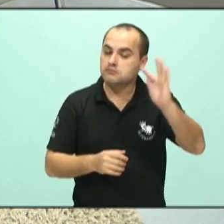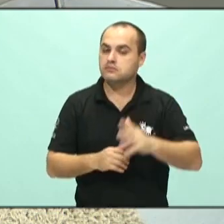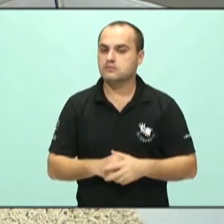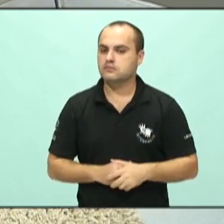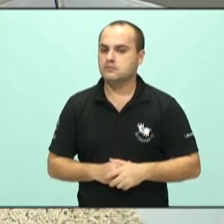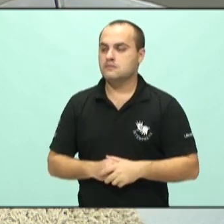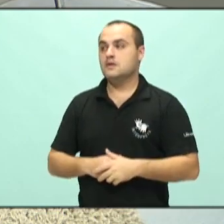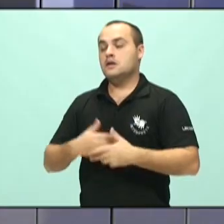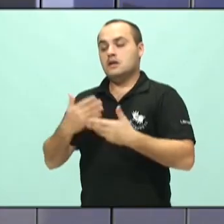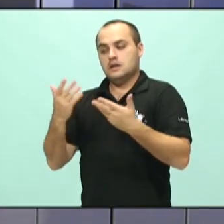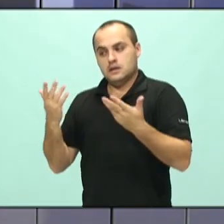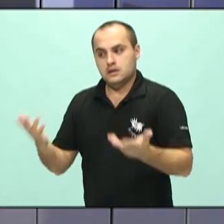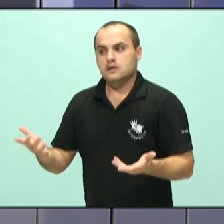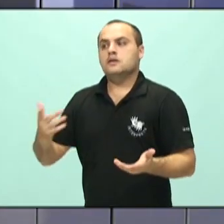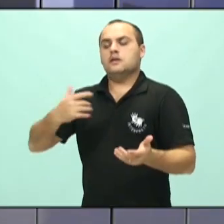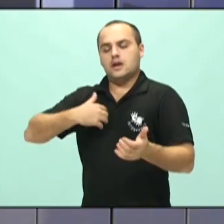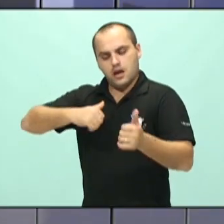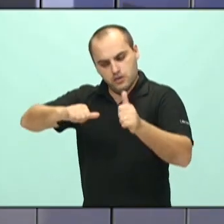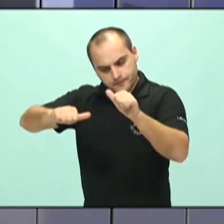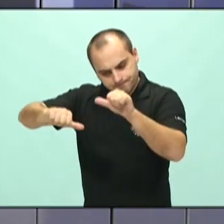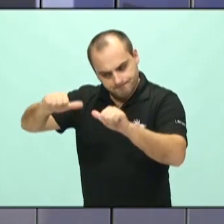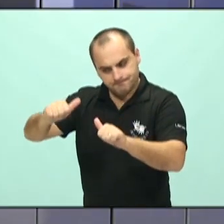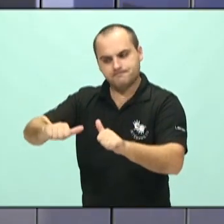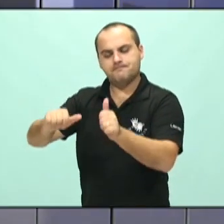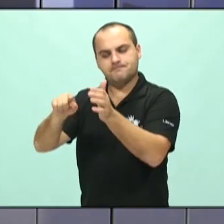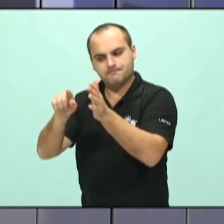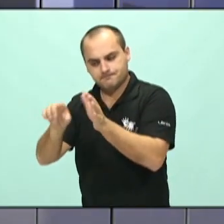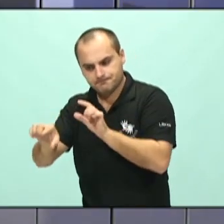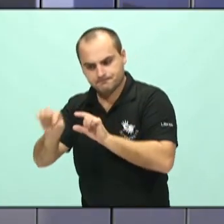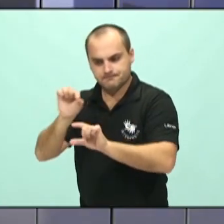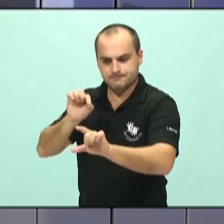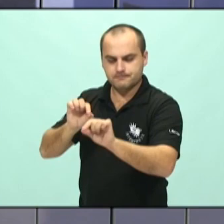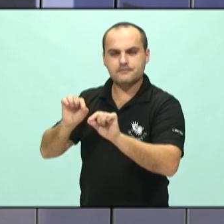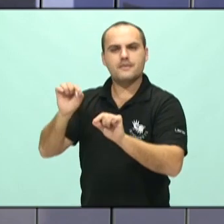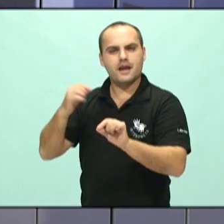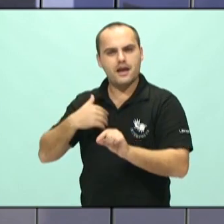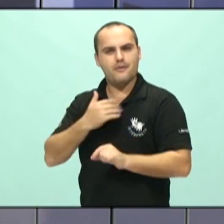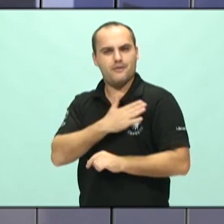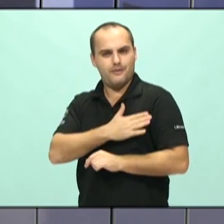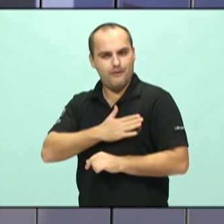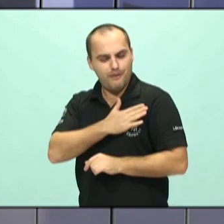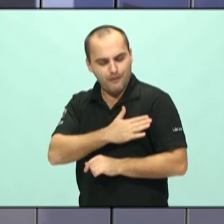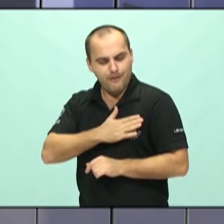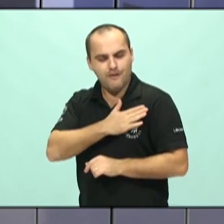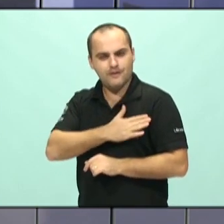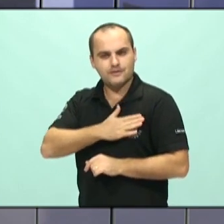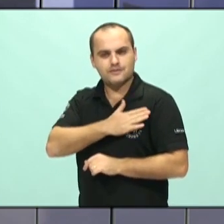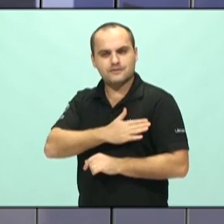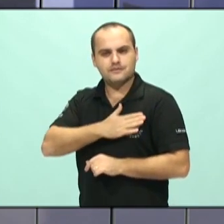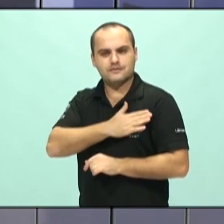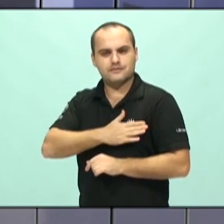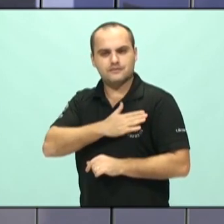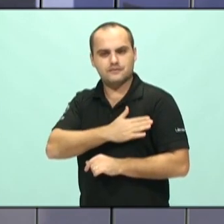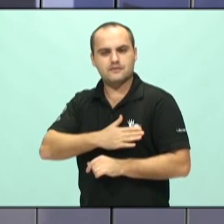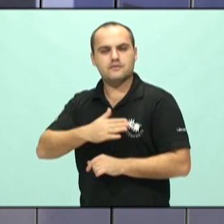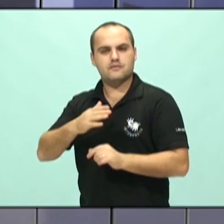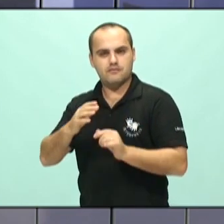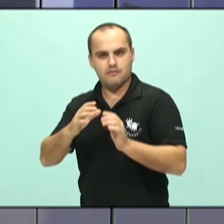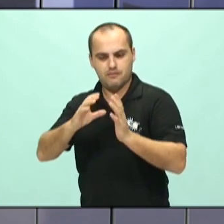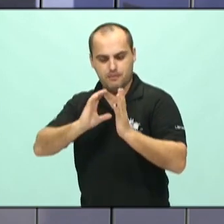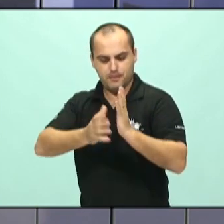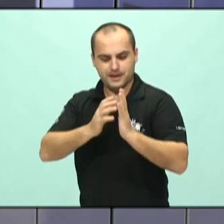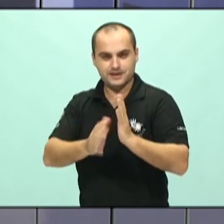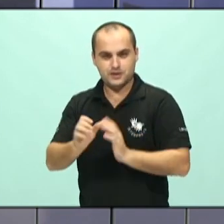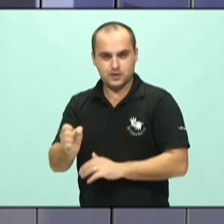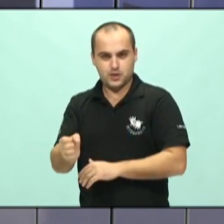estou analisando, tem convite sim, eu tenho uma simpatia muito interessante pelo Partido Novo,